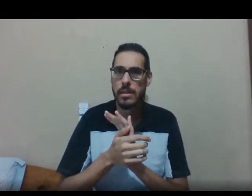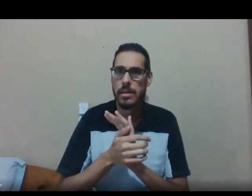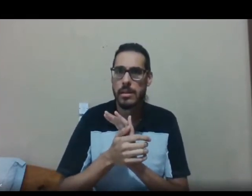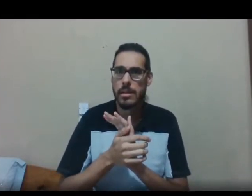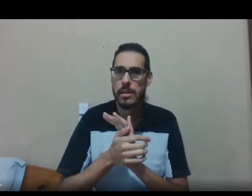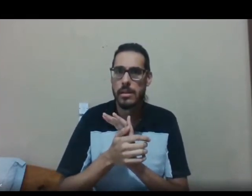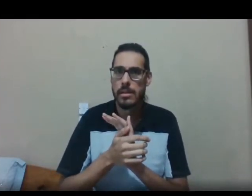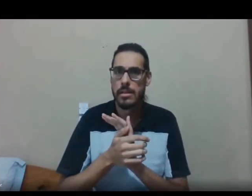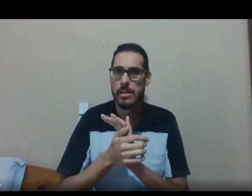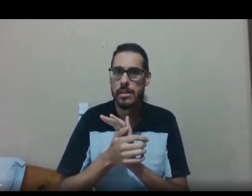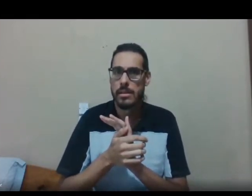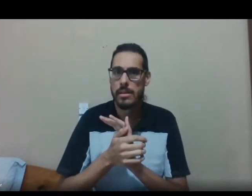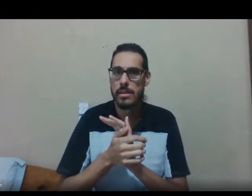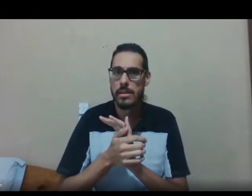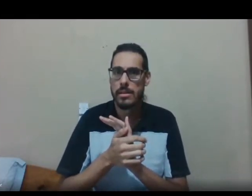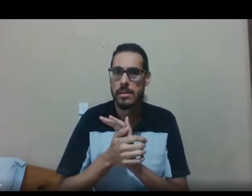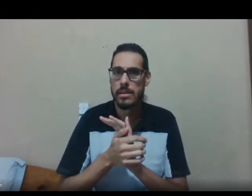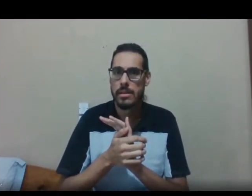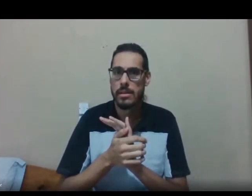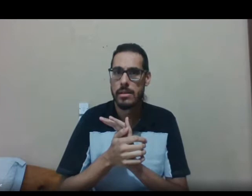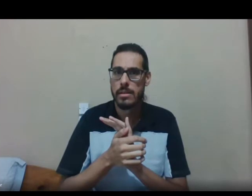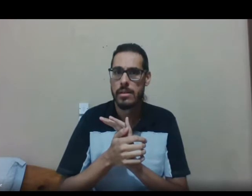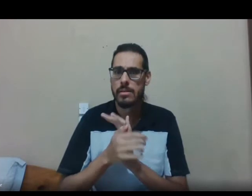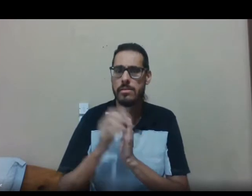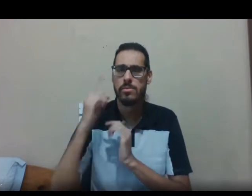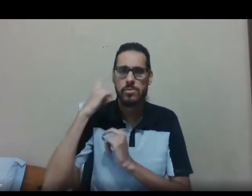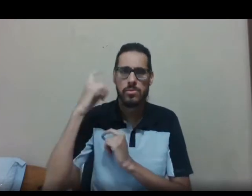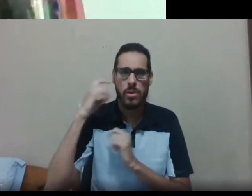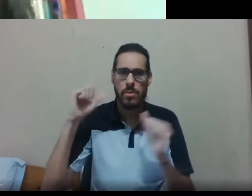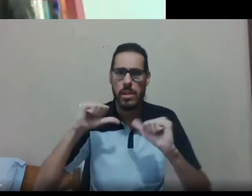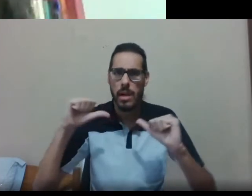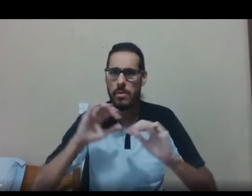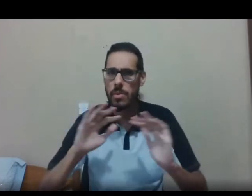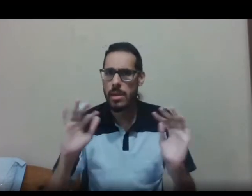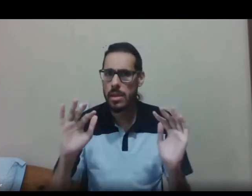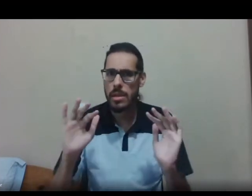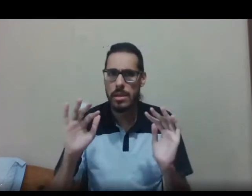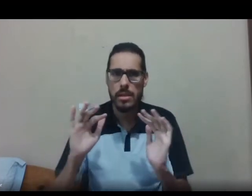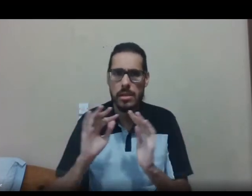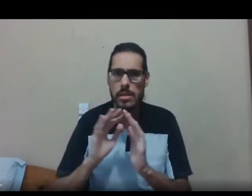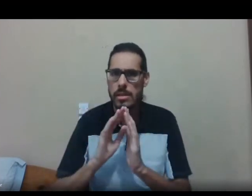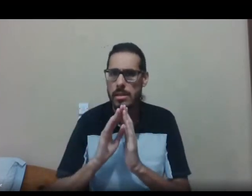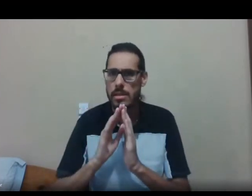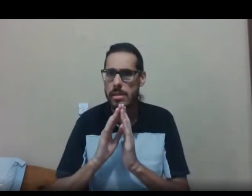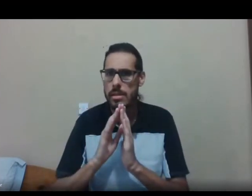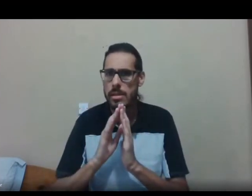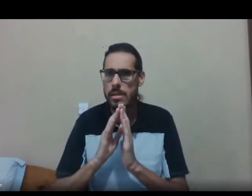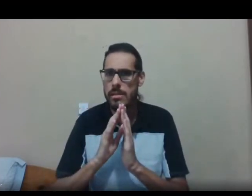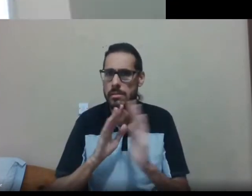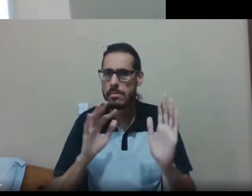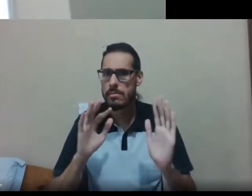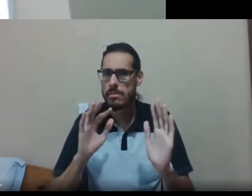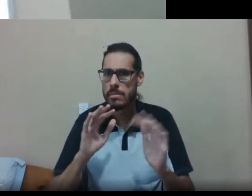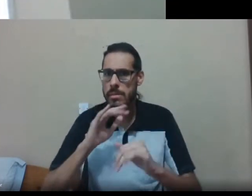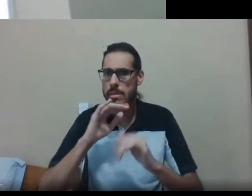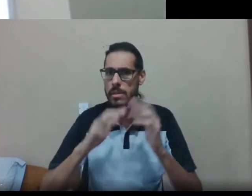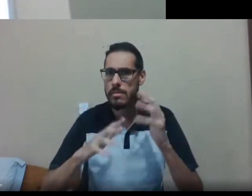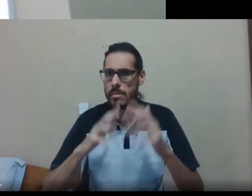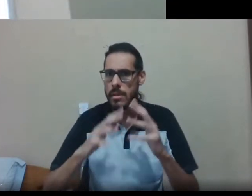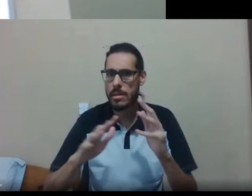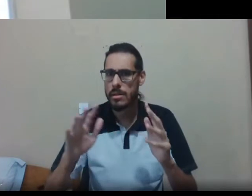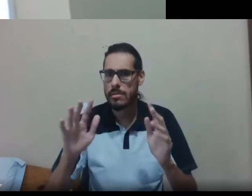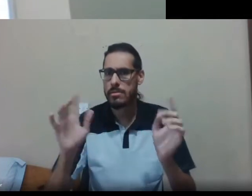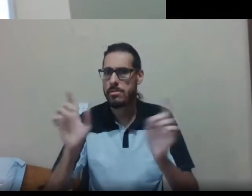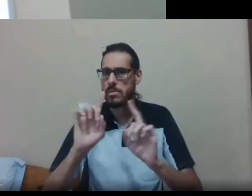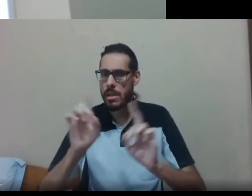Eu estou ouvindo bem. Eu Então, agora. também. Para mim aqui, Tá eu sou da câmera no bom, momento. tá bom. Então, tá bom. Só